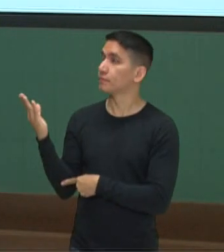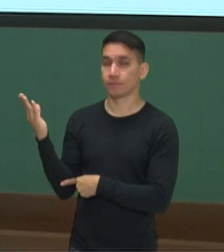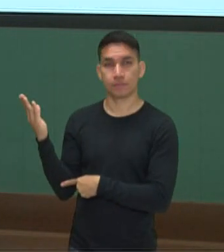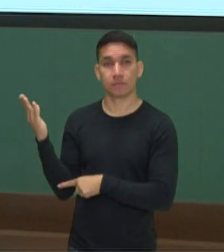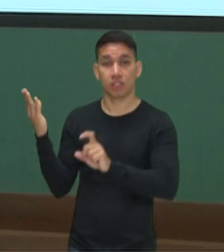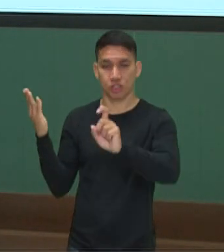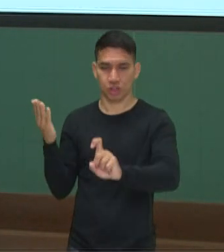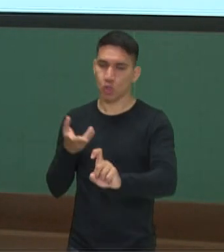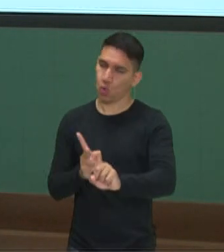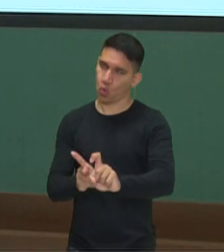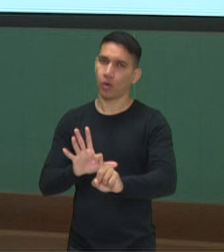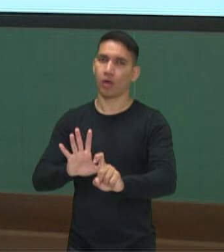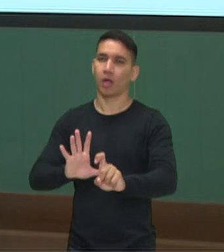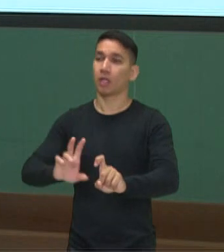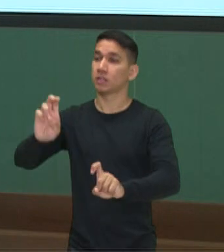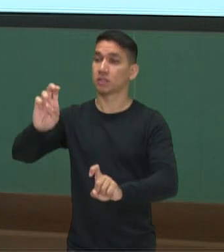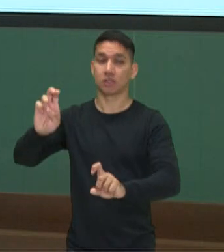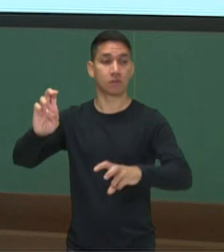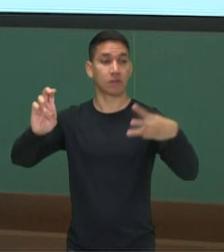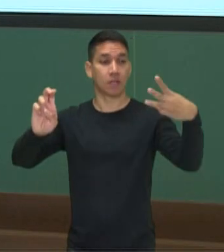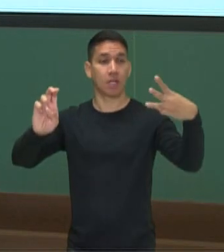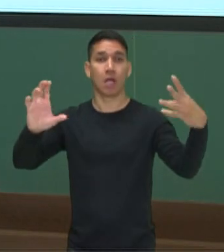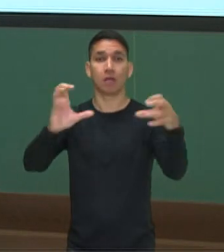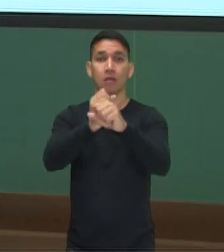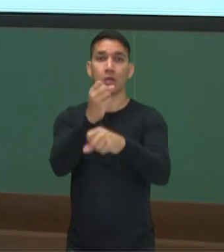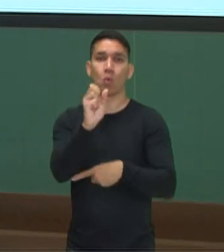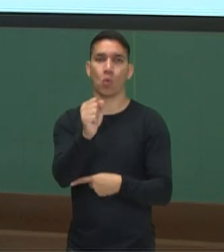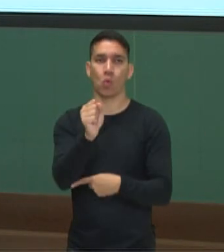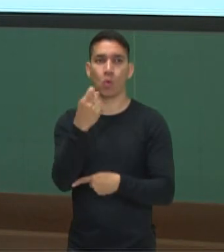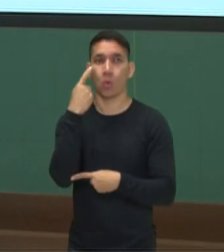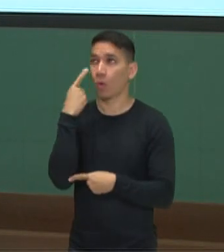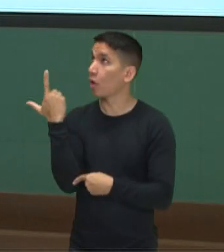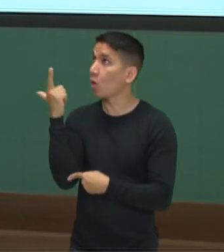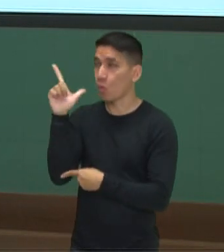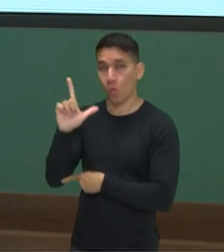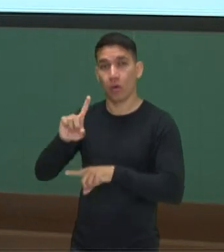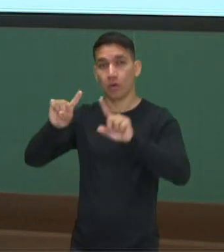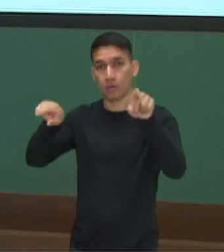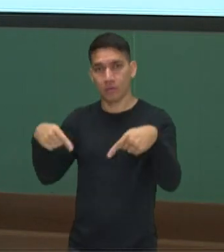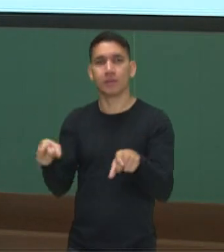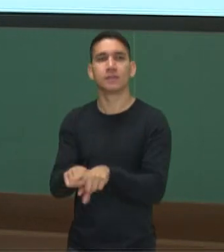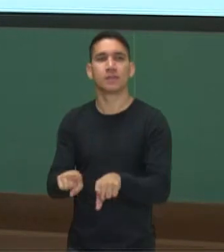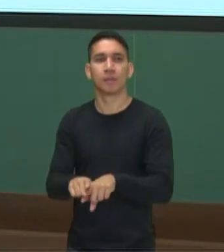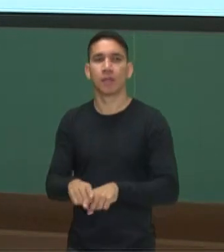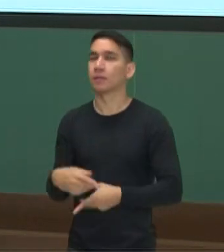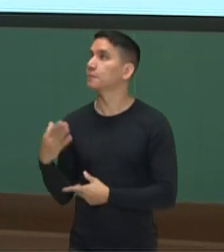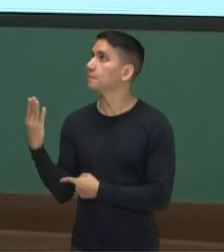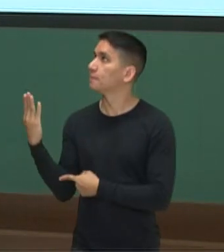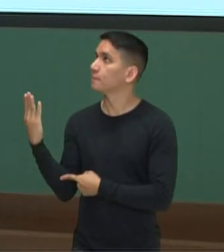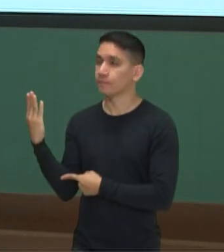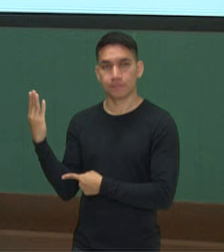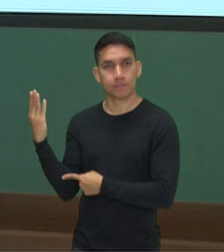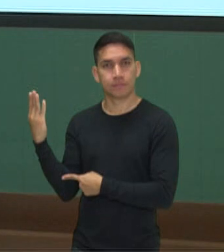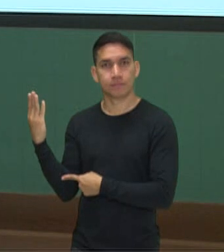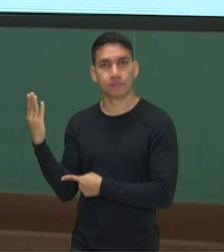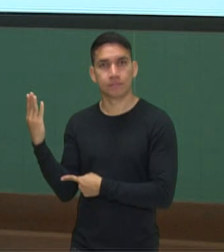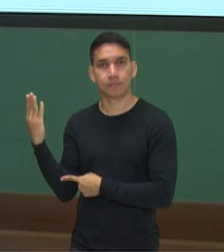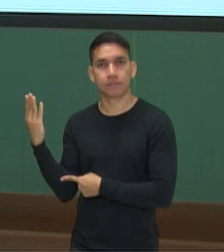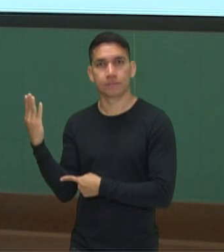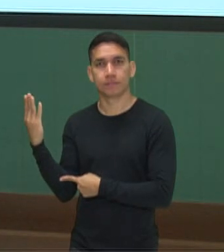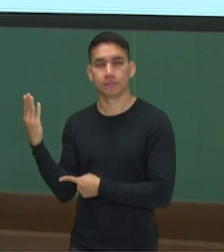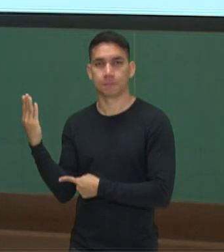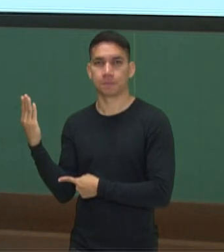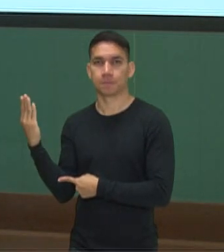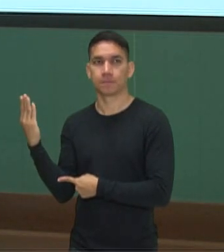x, 5 mais 3, 8. Mesma coisa no outro parênteses, 2 vezes 6, 12. X à quarta